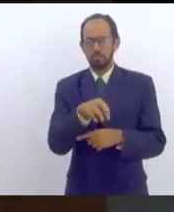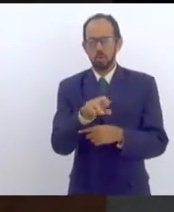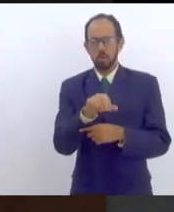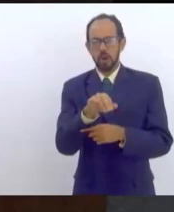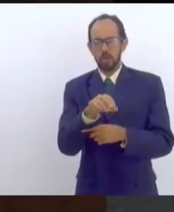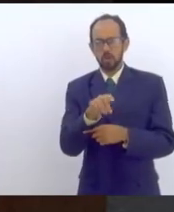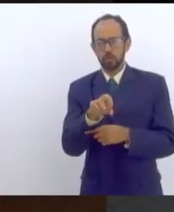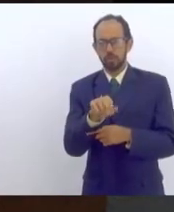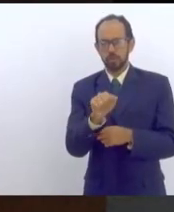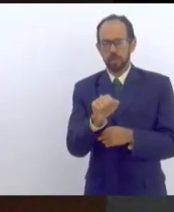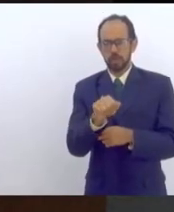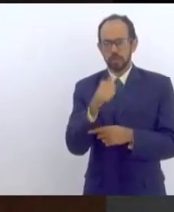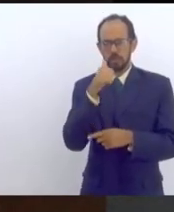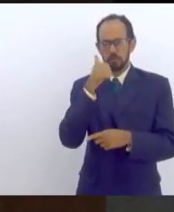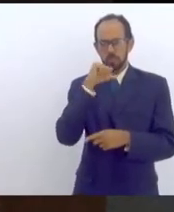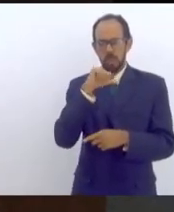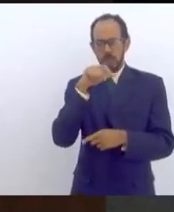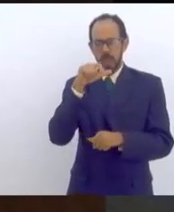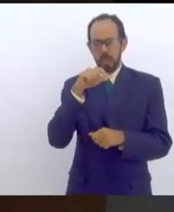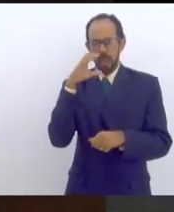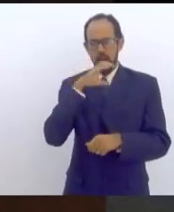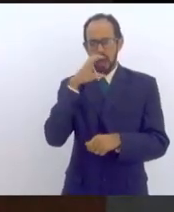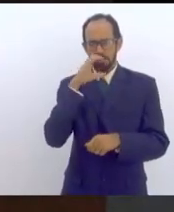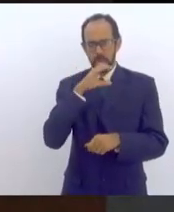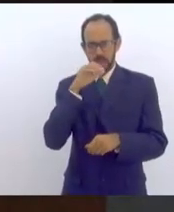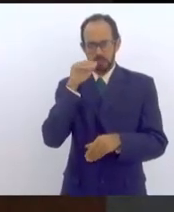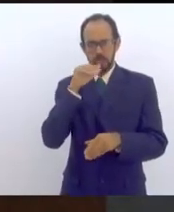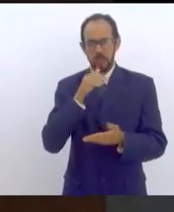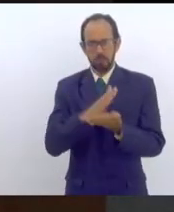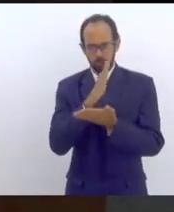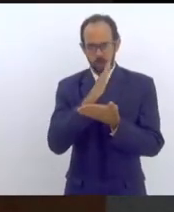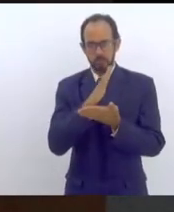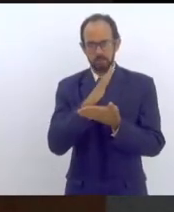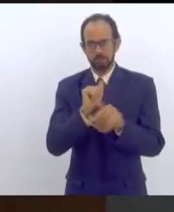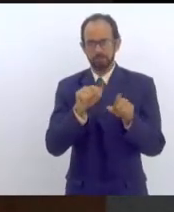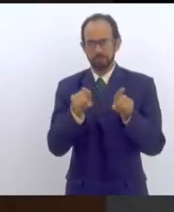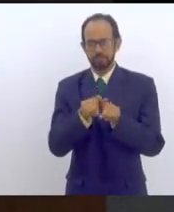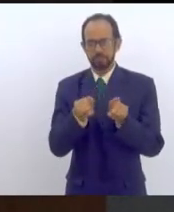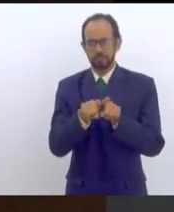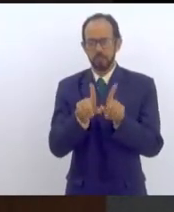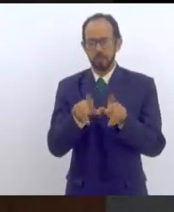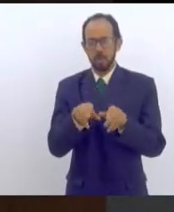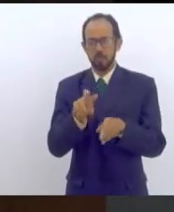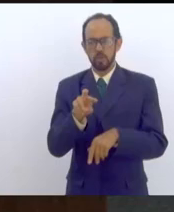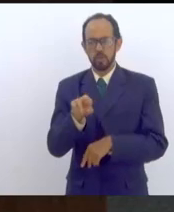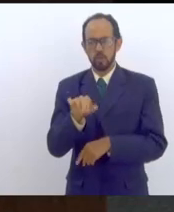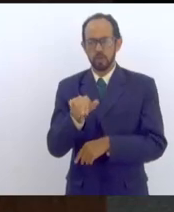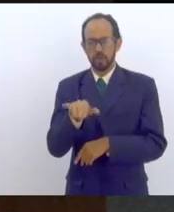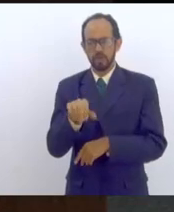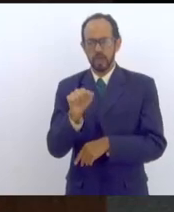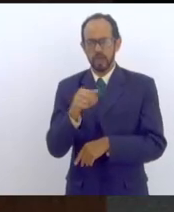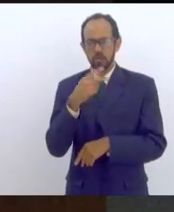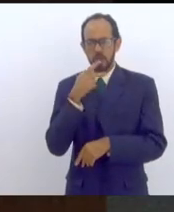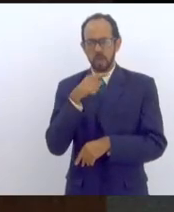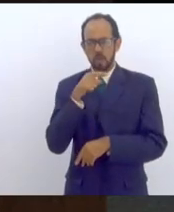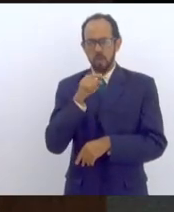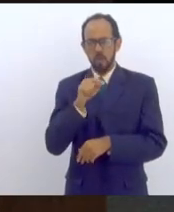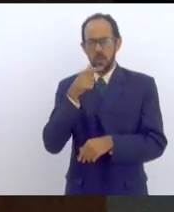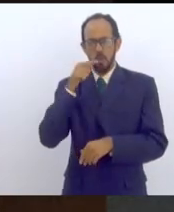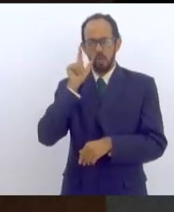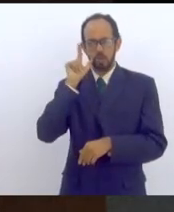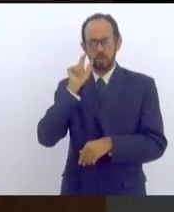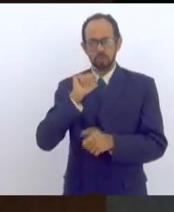com rapidez nessa casa. Como disse a parlamentar que me antecedeu, a deputada Verônica Lima, nós tivemos ontem um